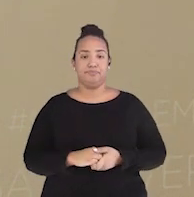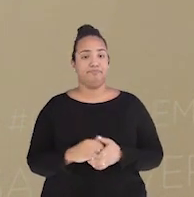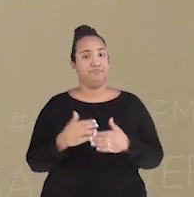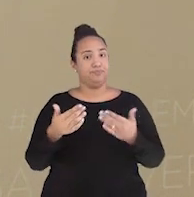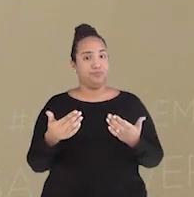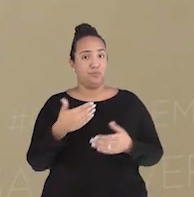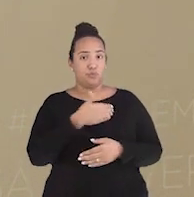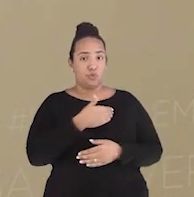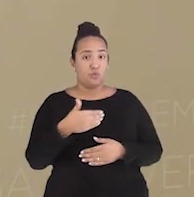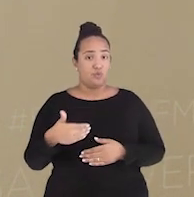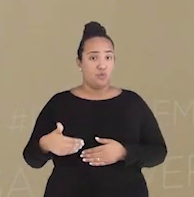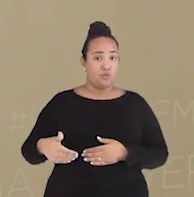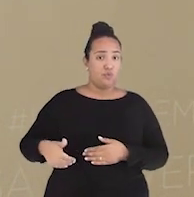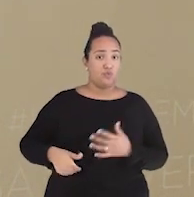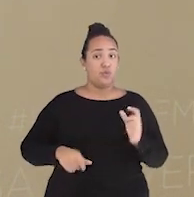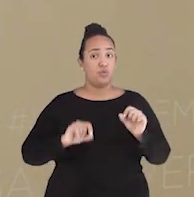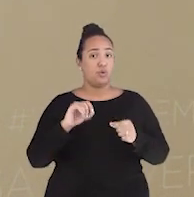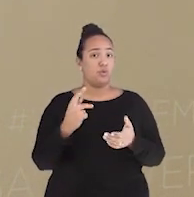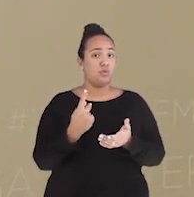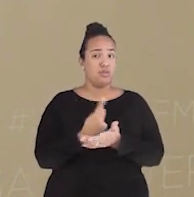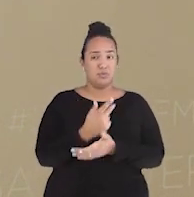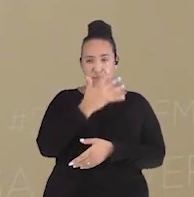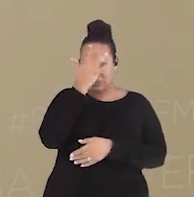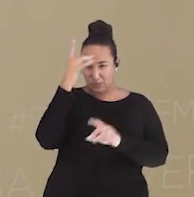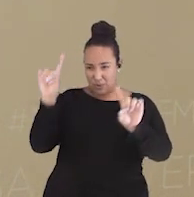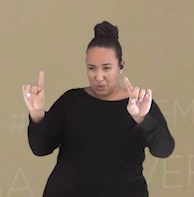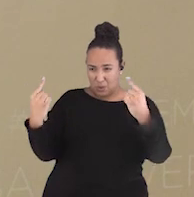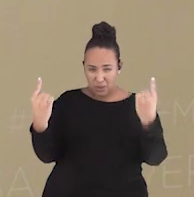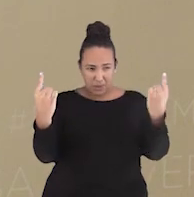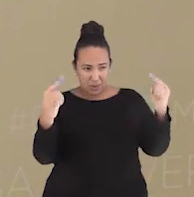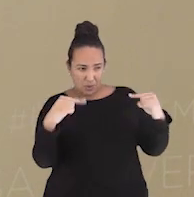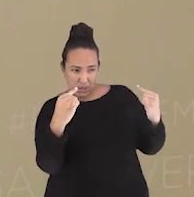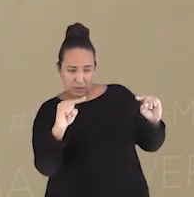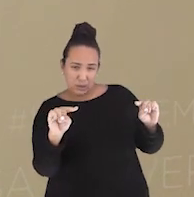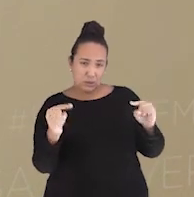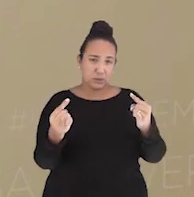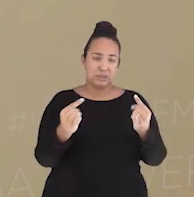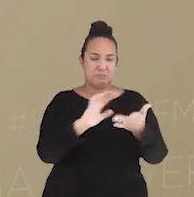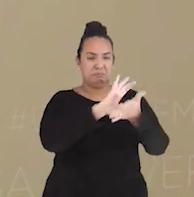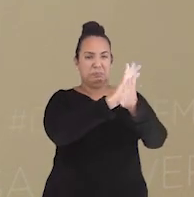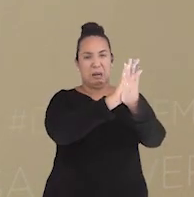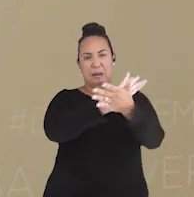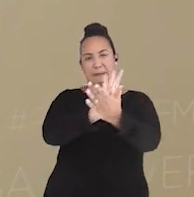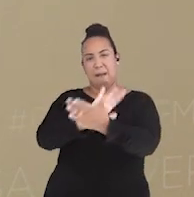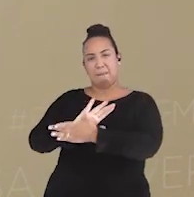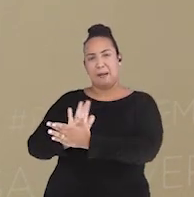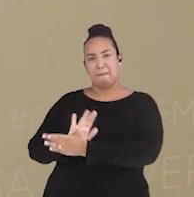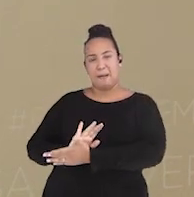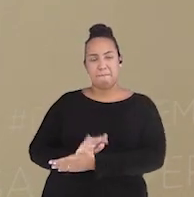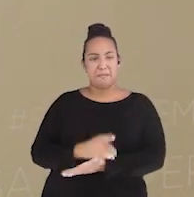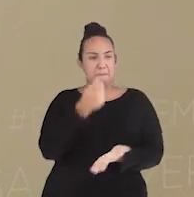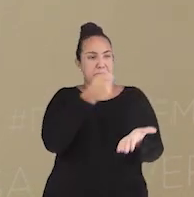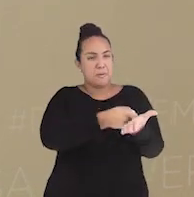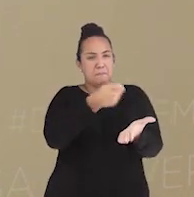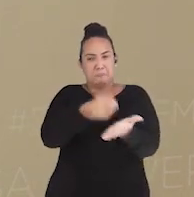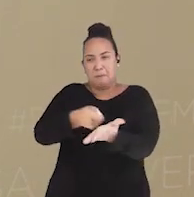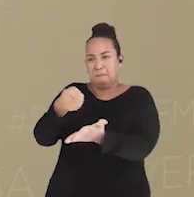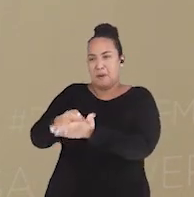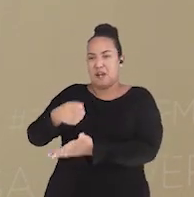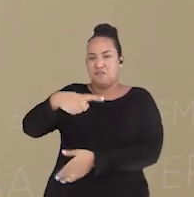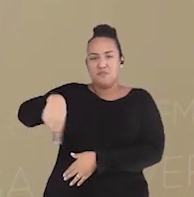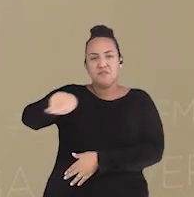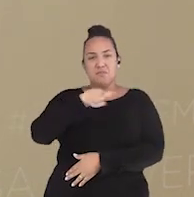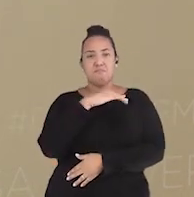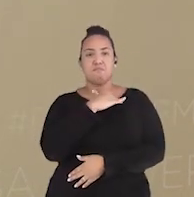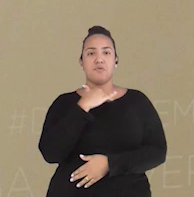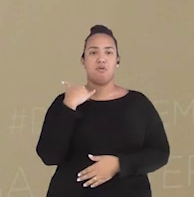começou a perseguir seus opositores, fossem eles comunistas, integralistas ou liberais, punindo-o muitas vezes com a